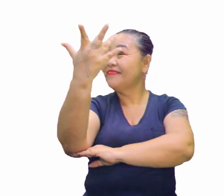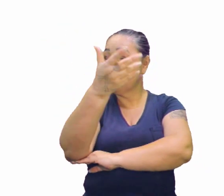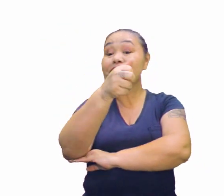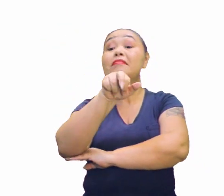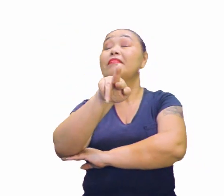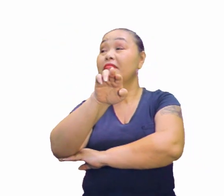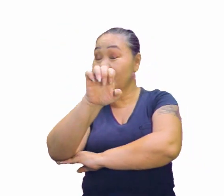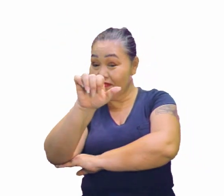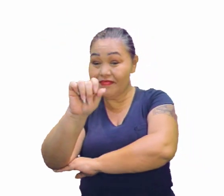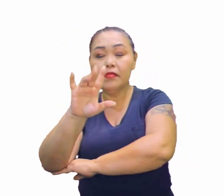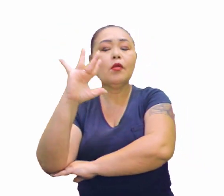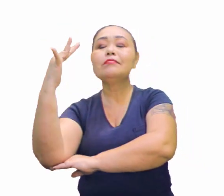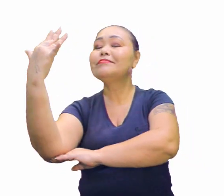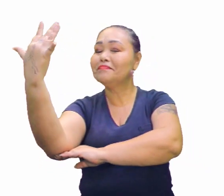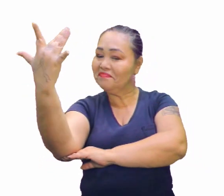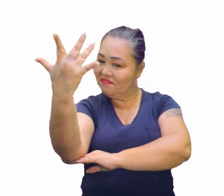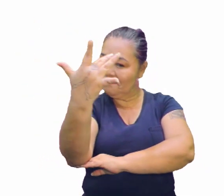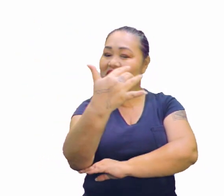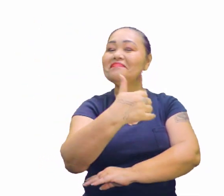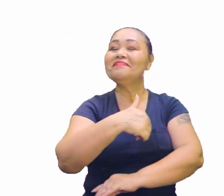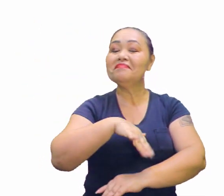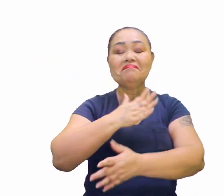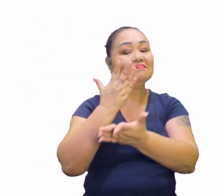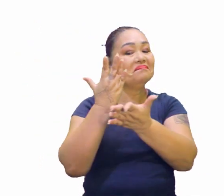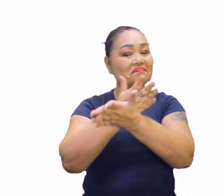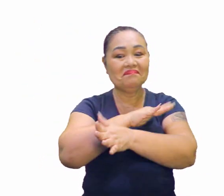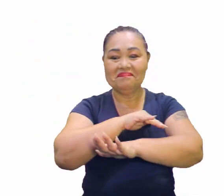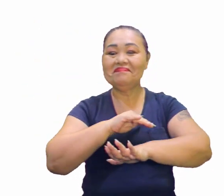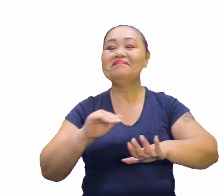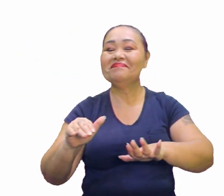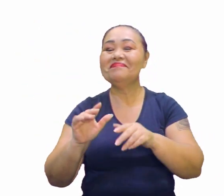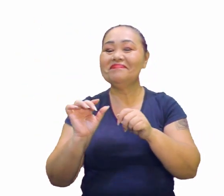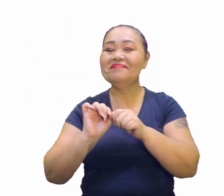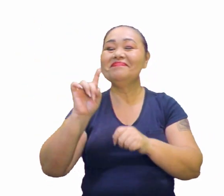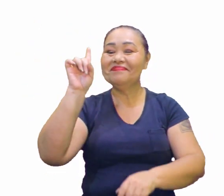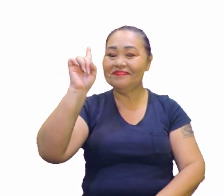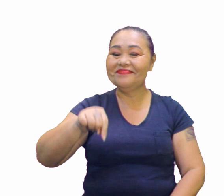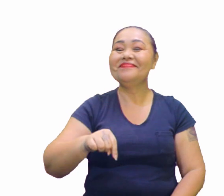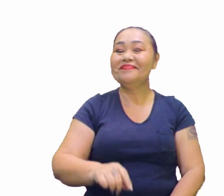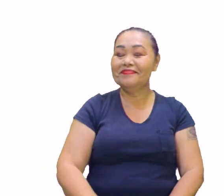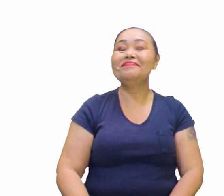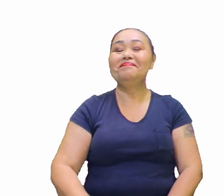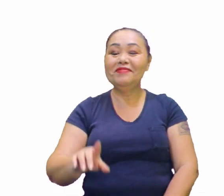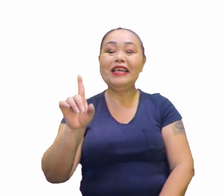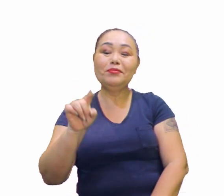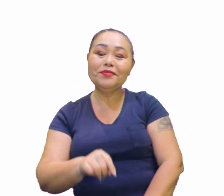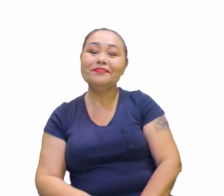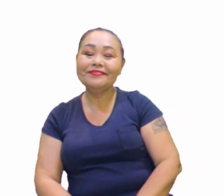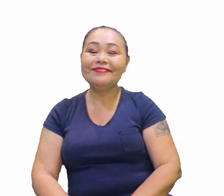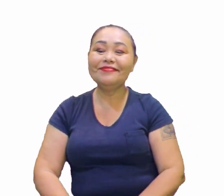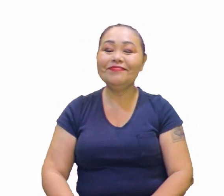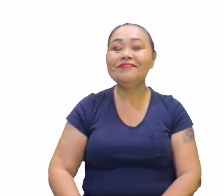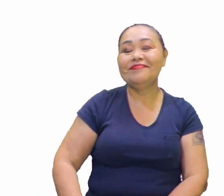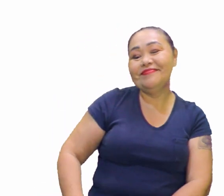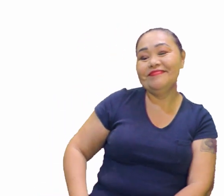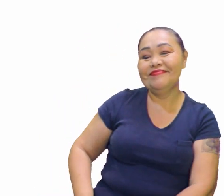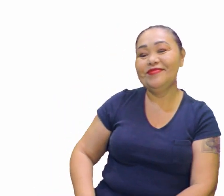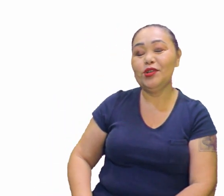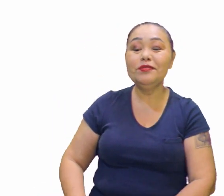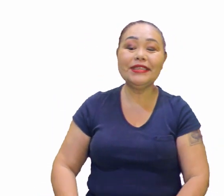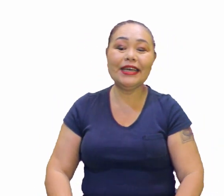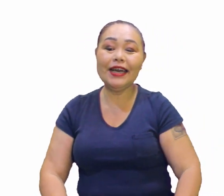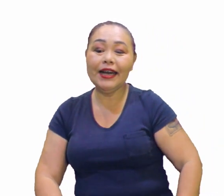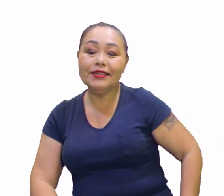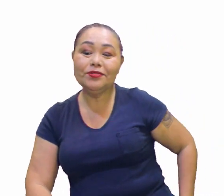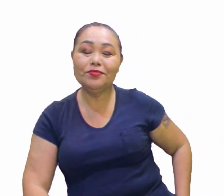areal da floresta, né, era tudo floresta mesmo, acabou tudo, né, já é a cidade. É ou não é, Japa? Olha aí, Japa. Olha, a Japa